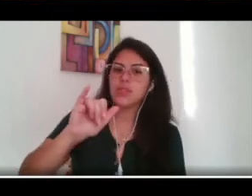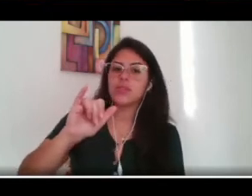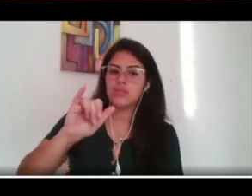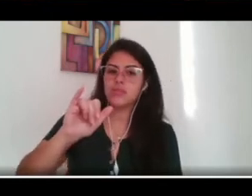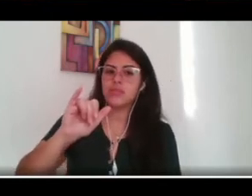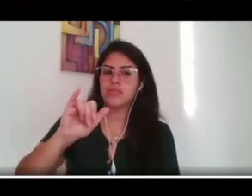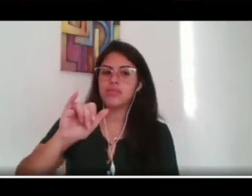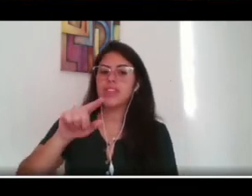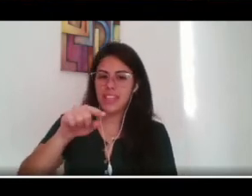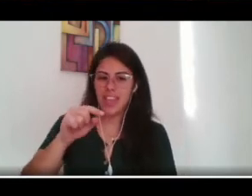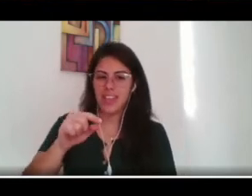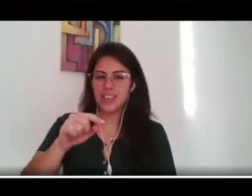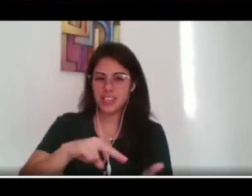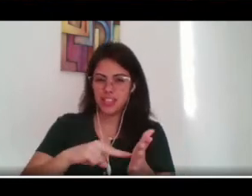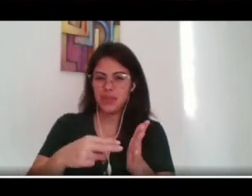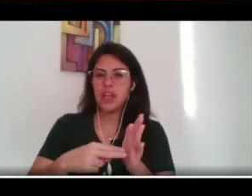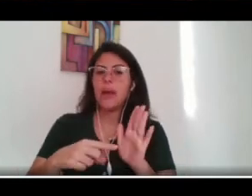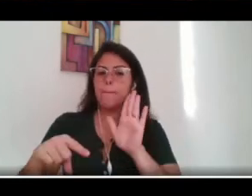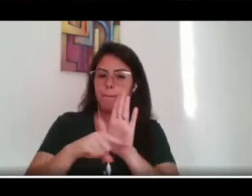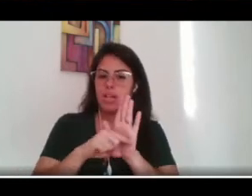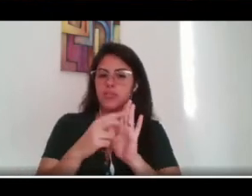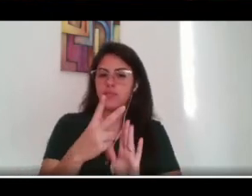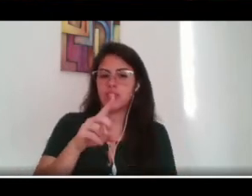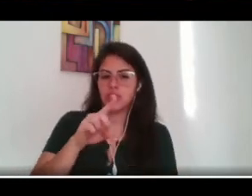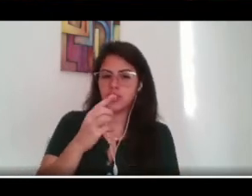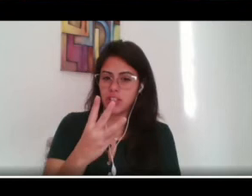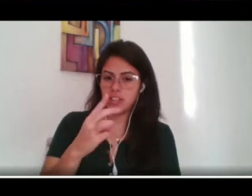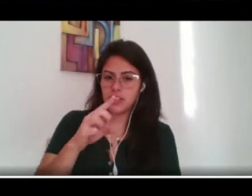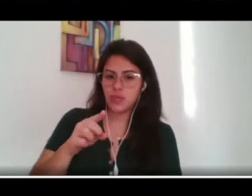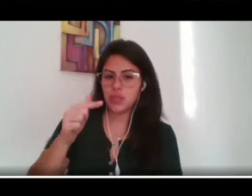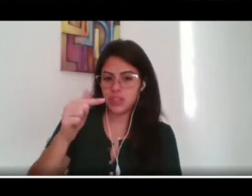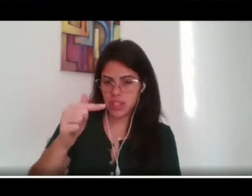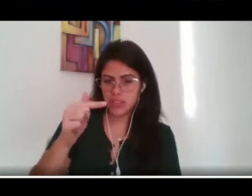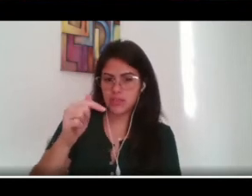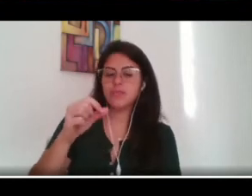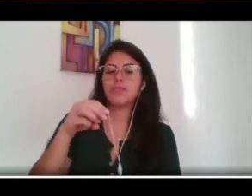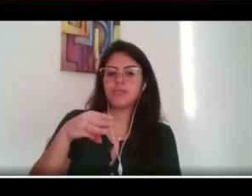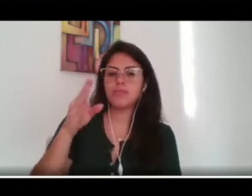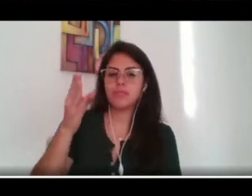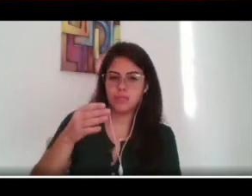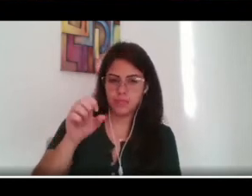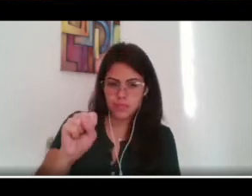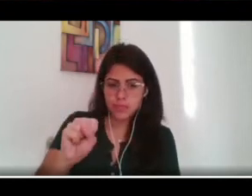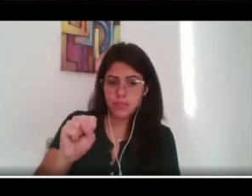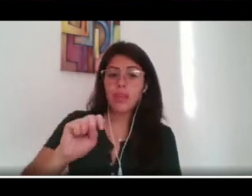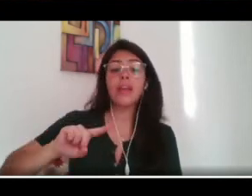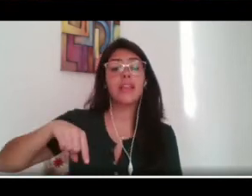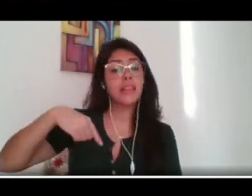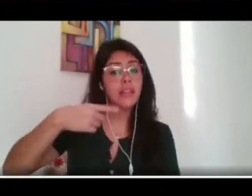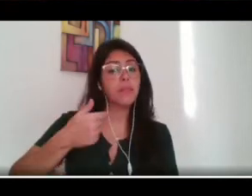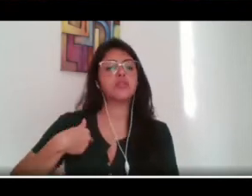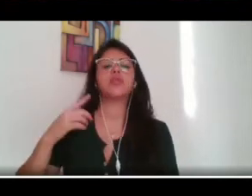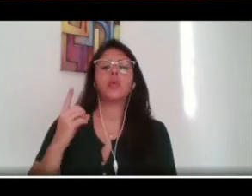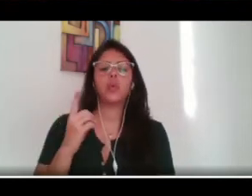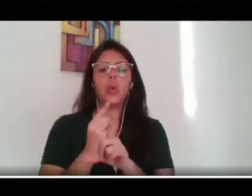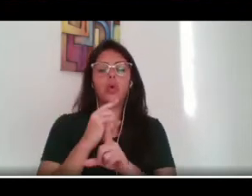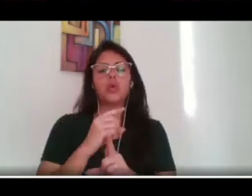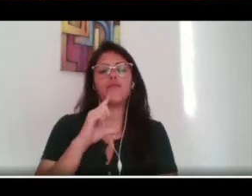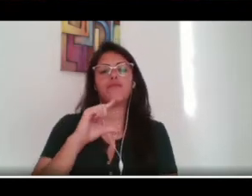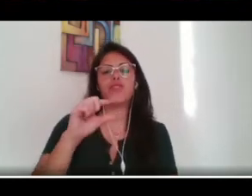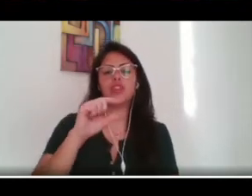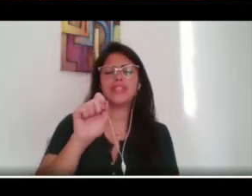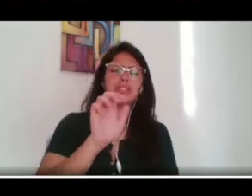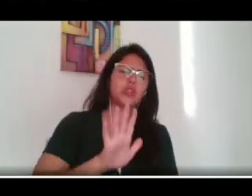que achar a velocidade total, que leva também em consideração a velocidade em x. Tá claro,